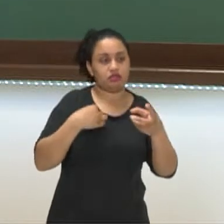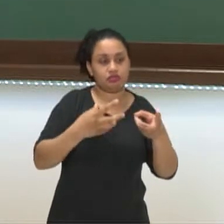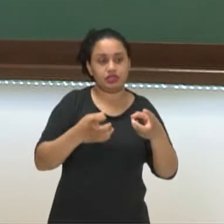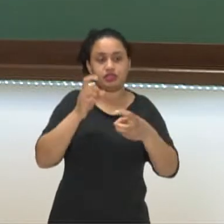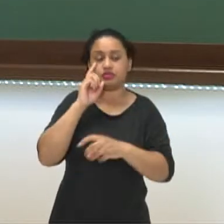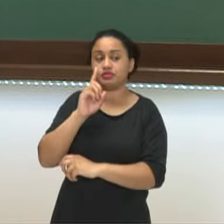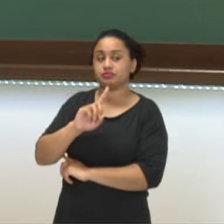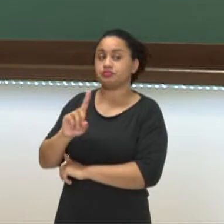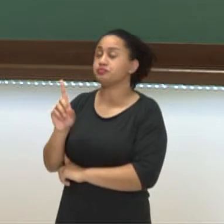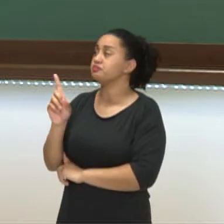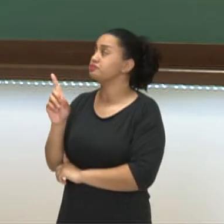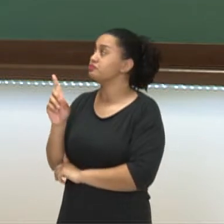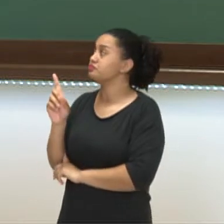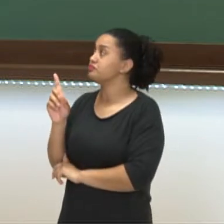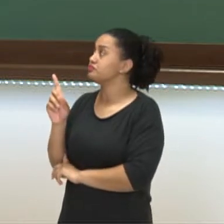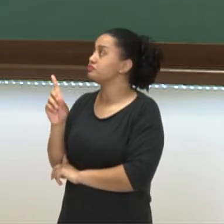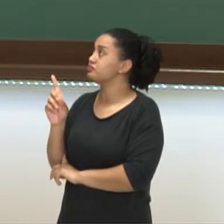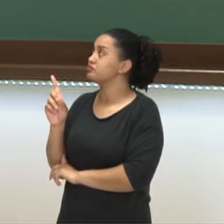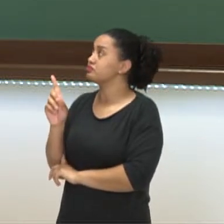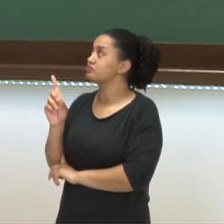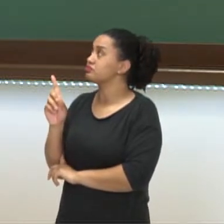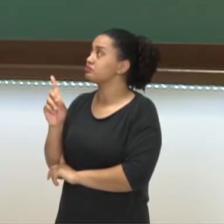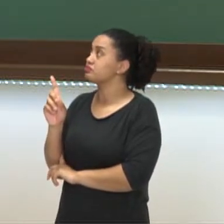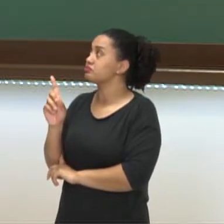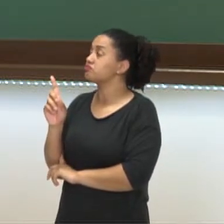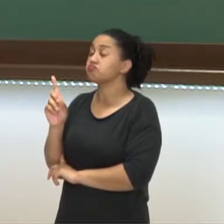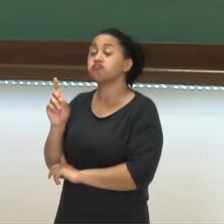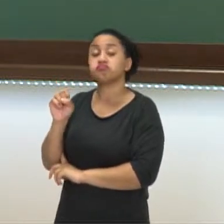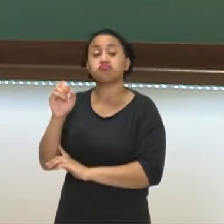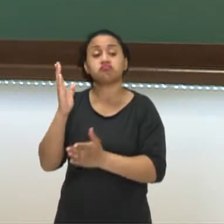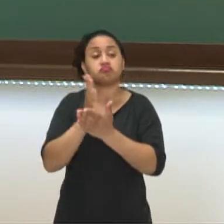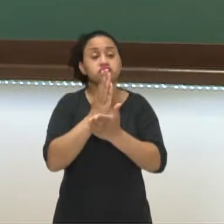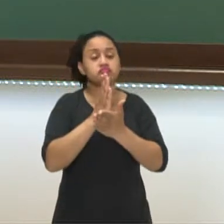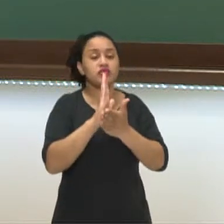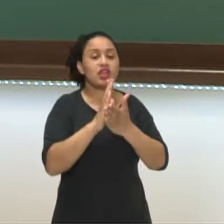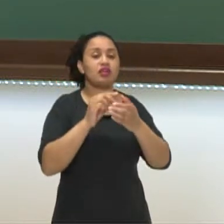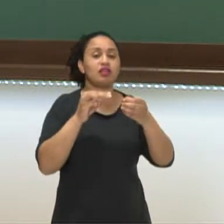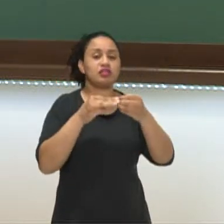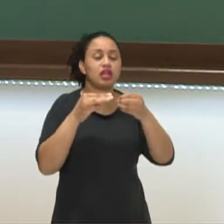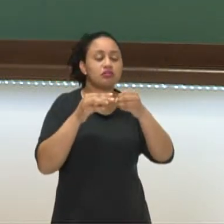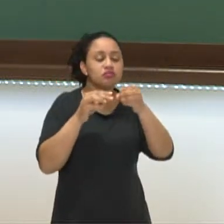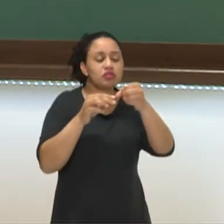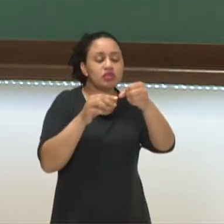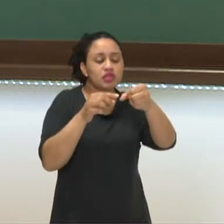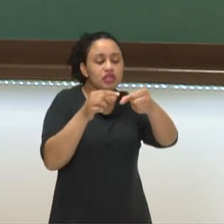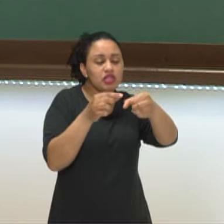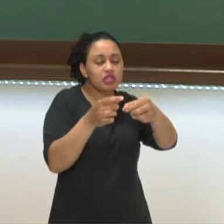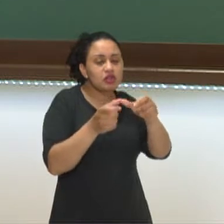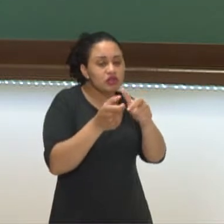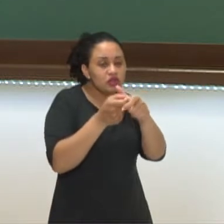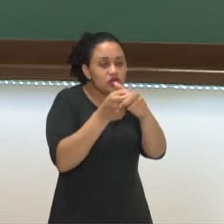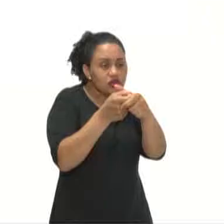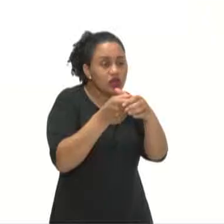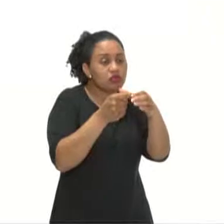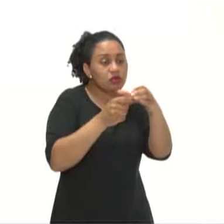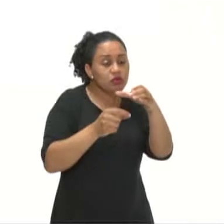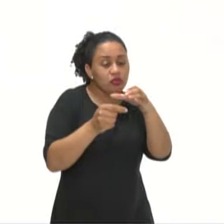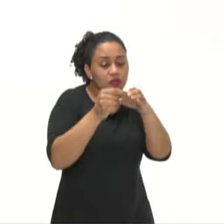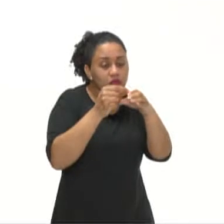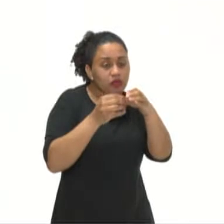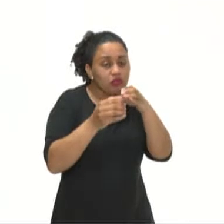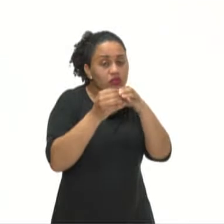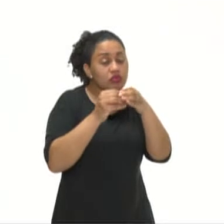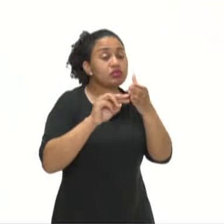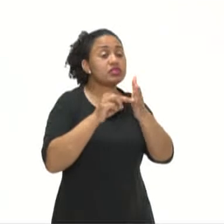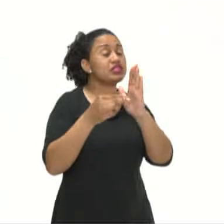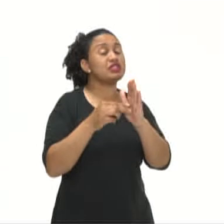dividirem, elas vão ficando cada vez menores em relação ao zigoto, que é uma célula bem maior. E quando chega nesse nível de mórula, significa